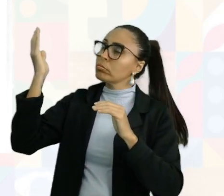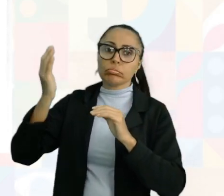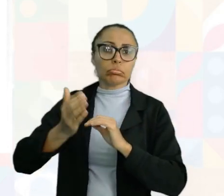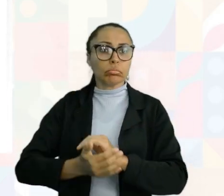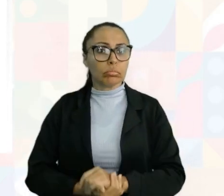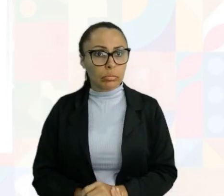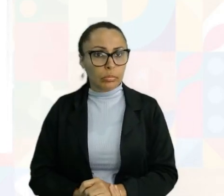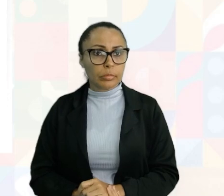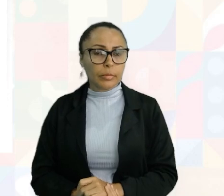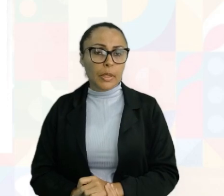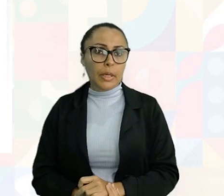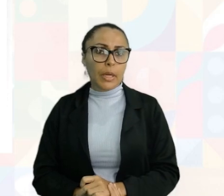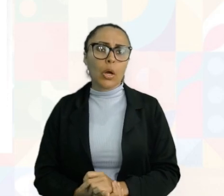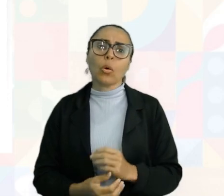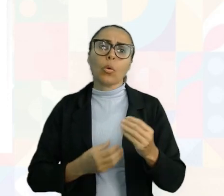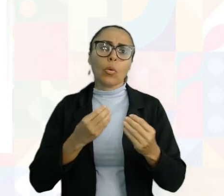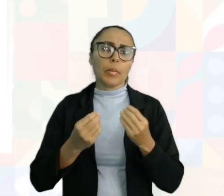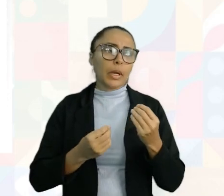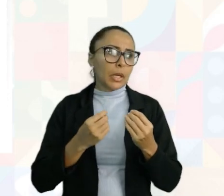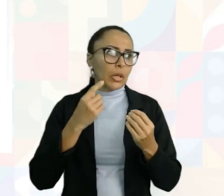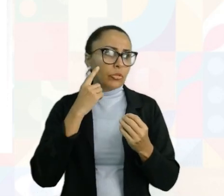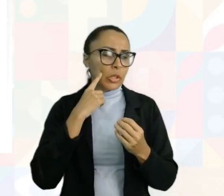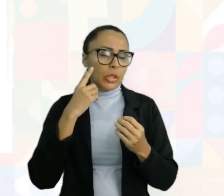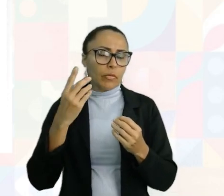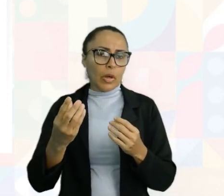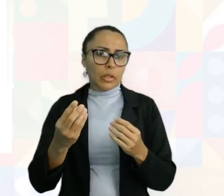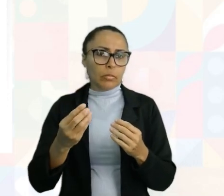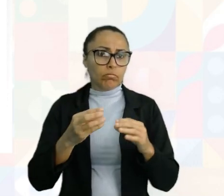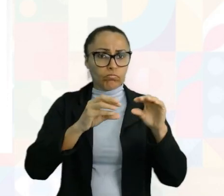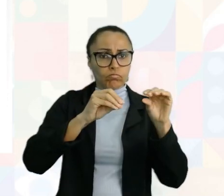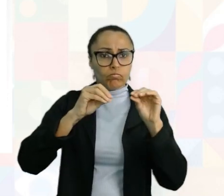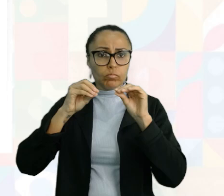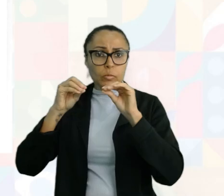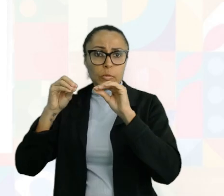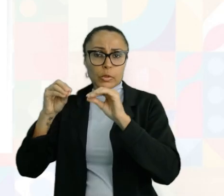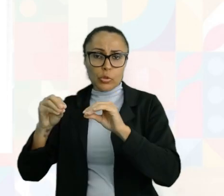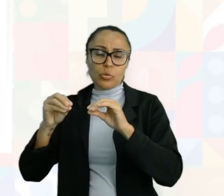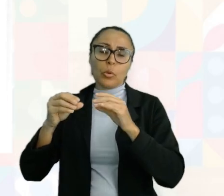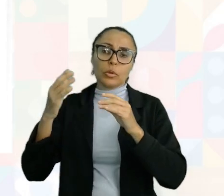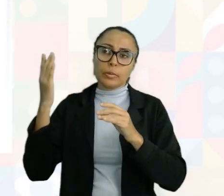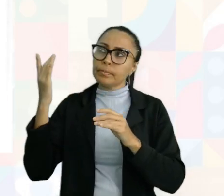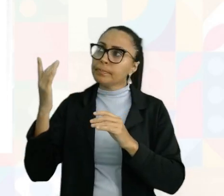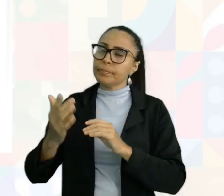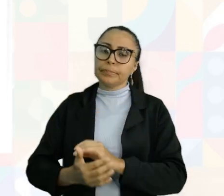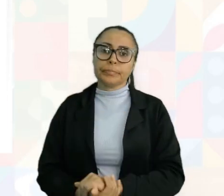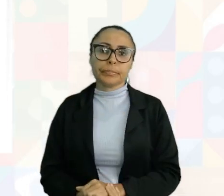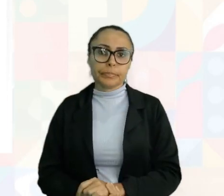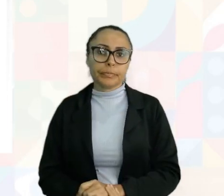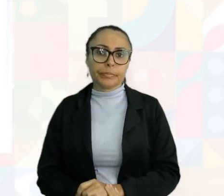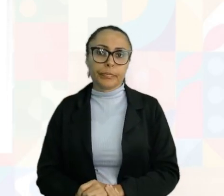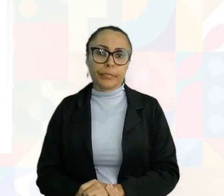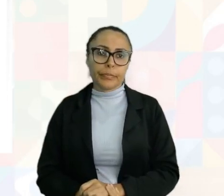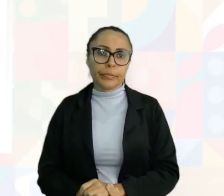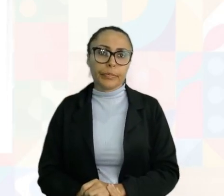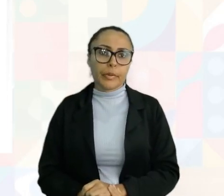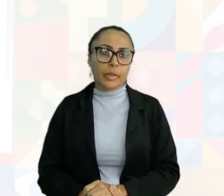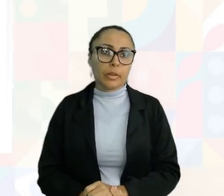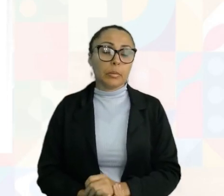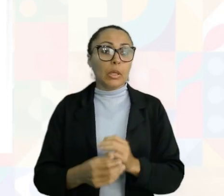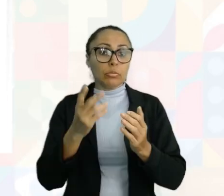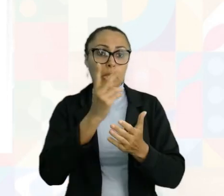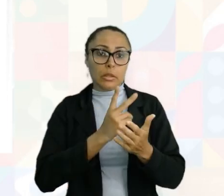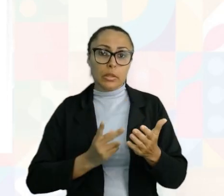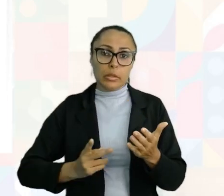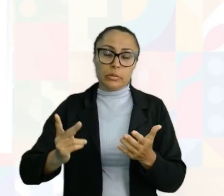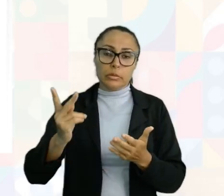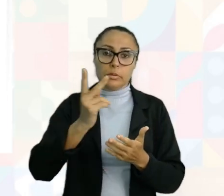por si mesma. E como é que a gente vai transportar esse triângulo para um plano, para o desenho, e